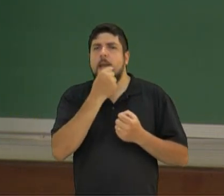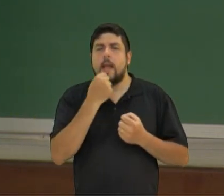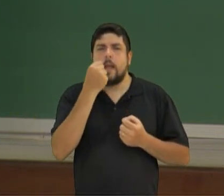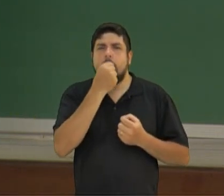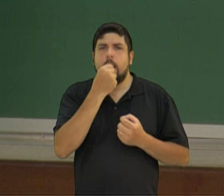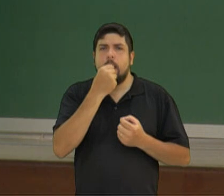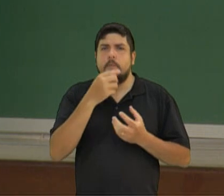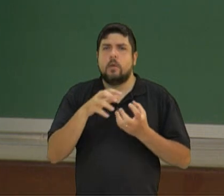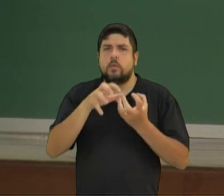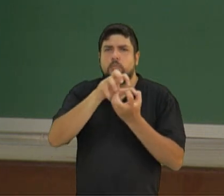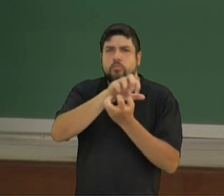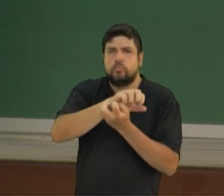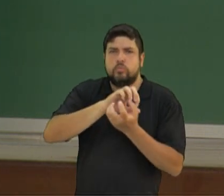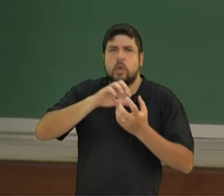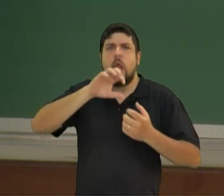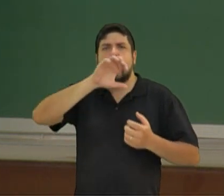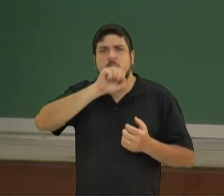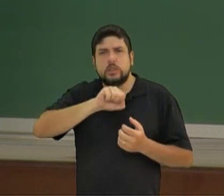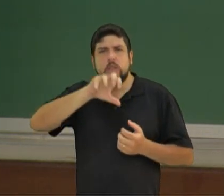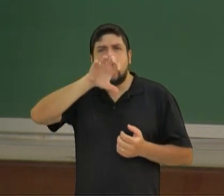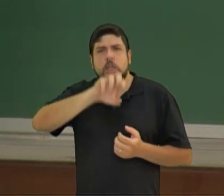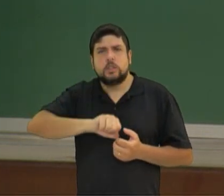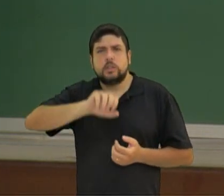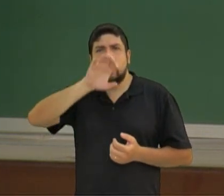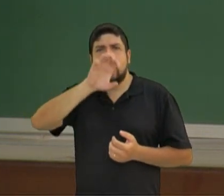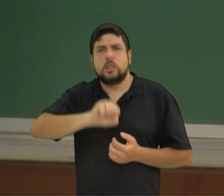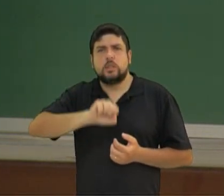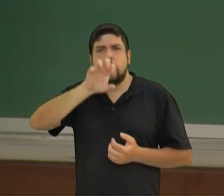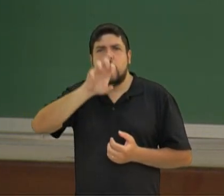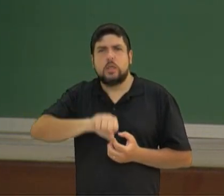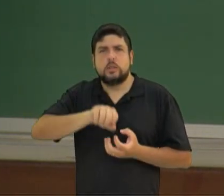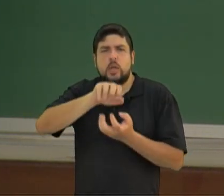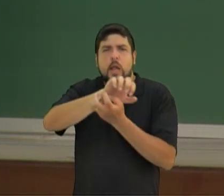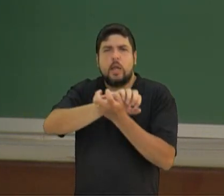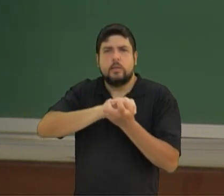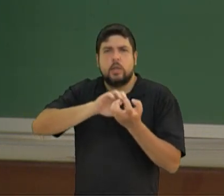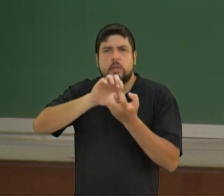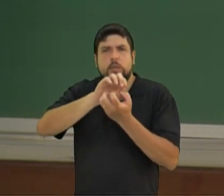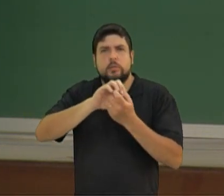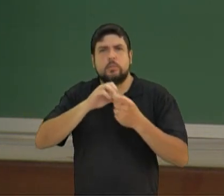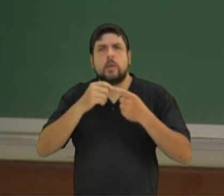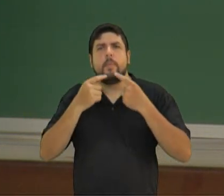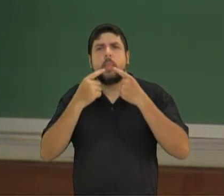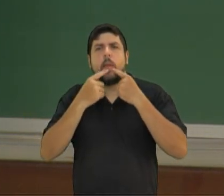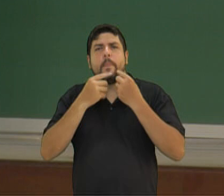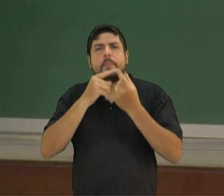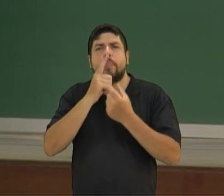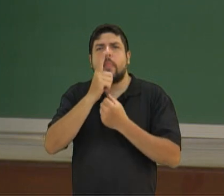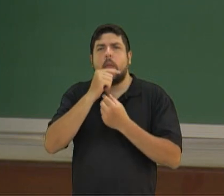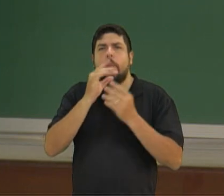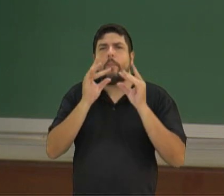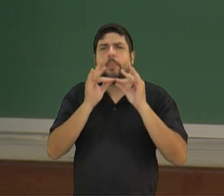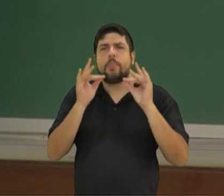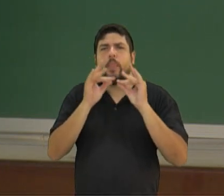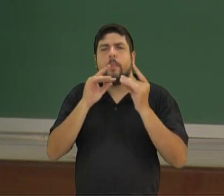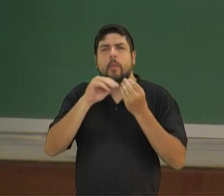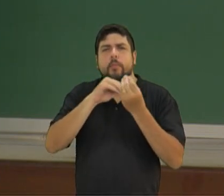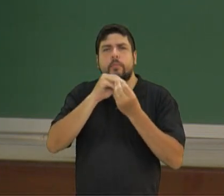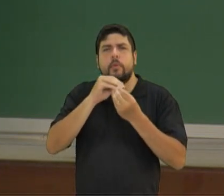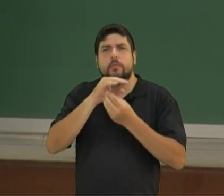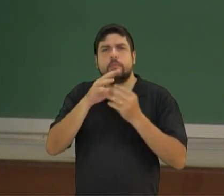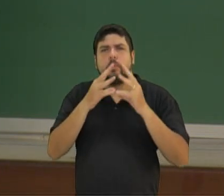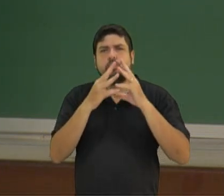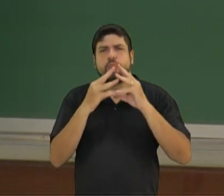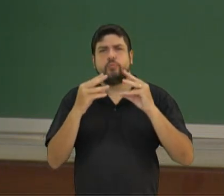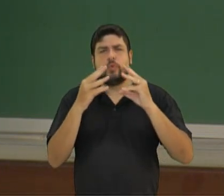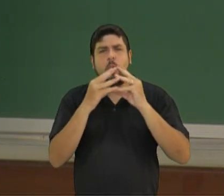boca, mecânica, vai morder, tem os seus dentes, digestão química na sua saliva, mastigou bem o alimento.